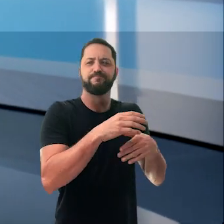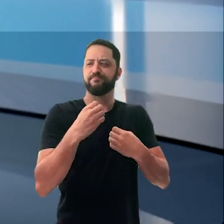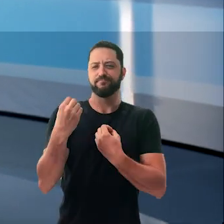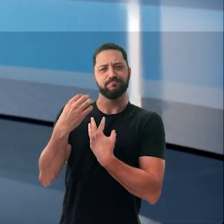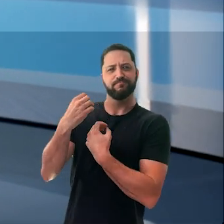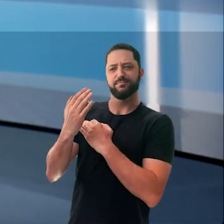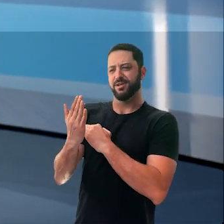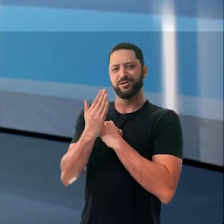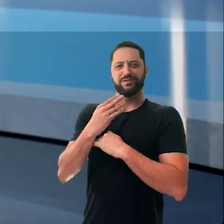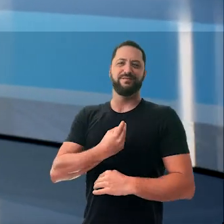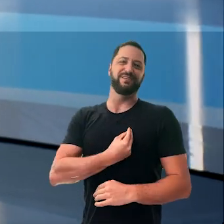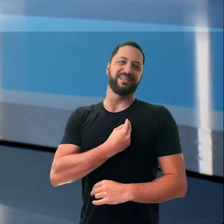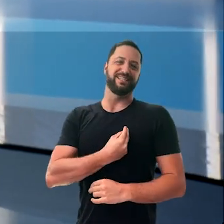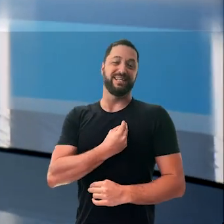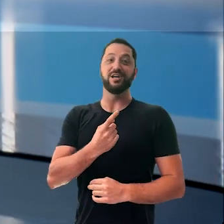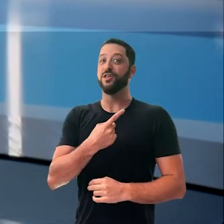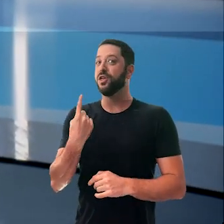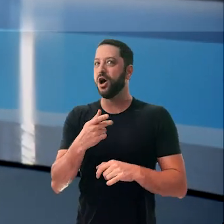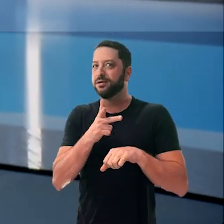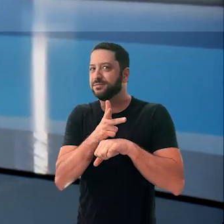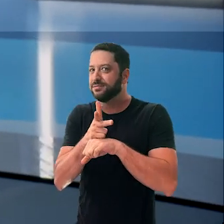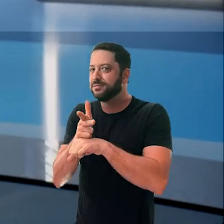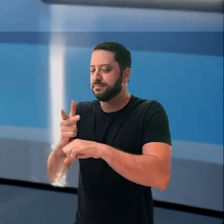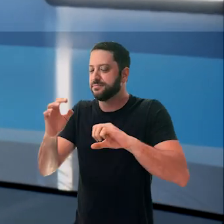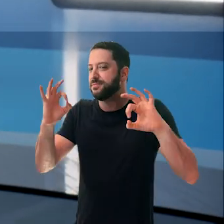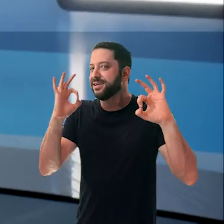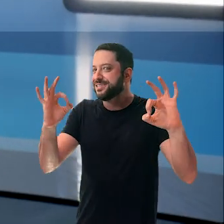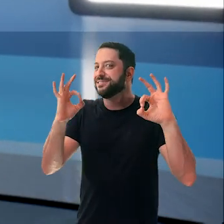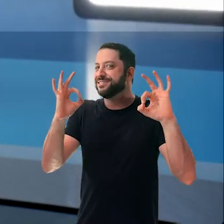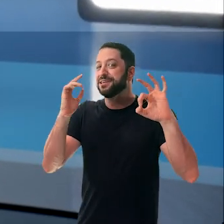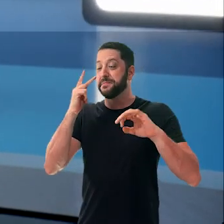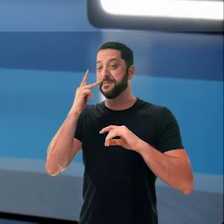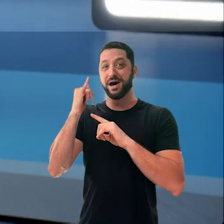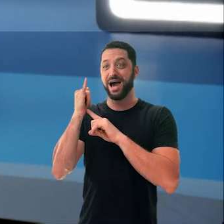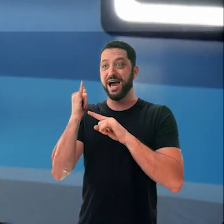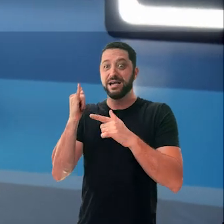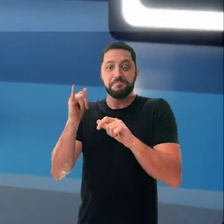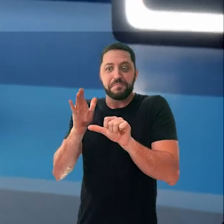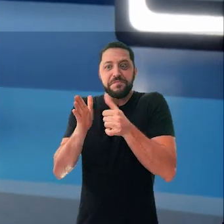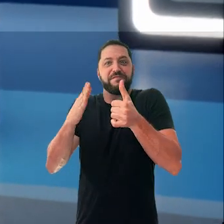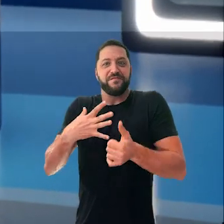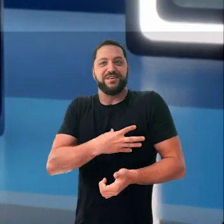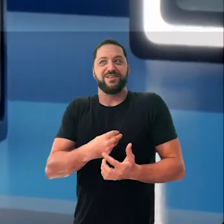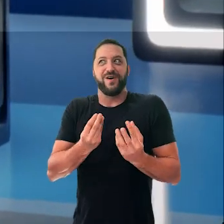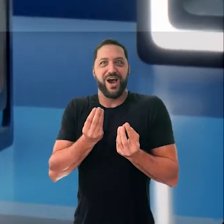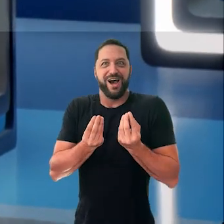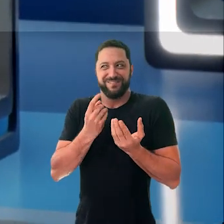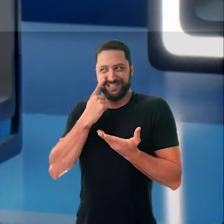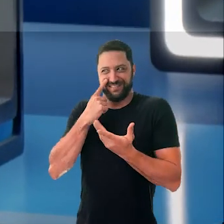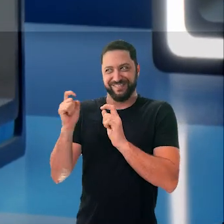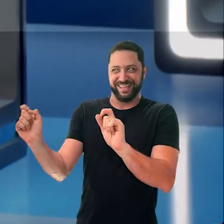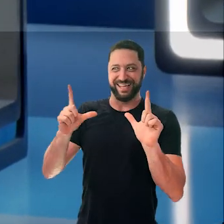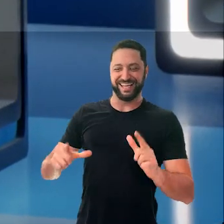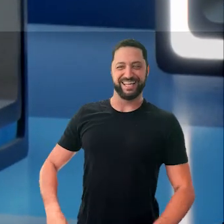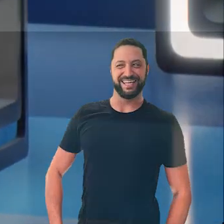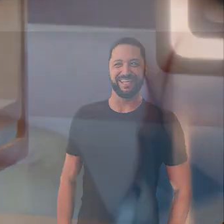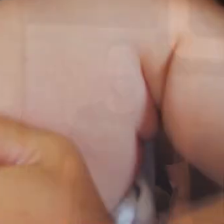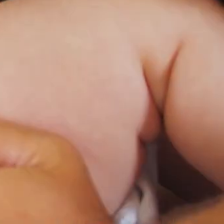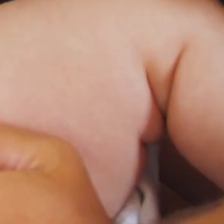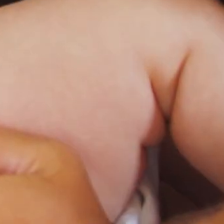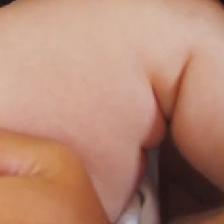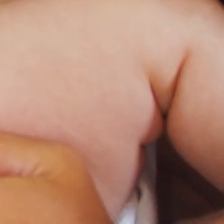em nossa vida. E a nossa produção preparou uma matéria especial sobre pai de primeira viagem. Dá só uma